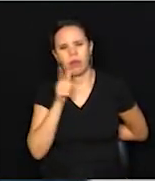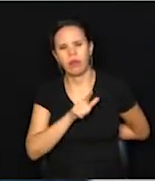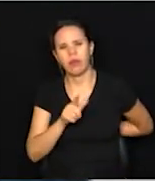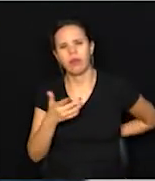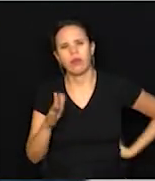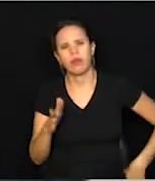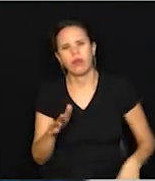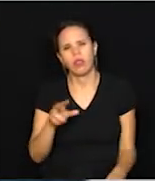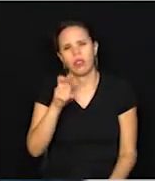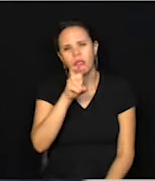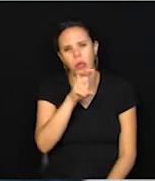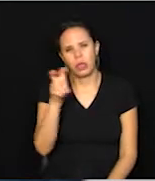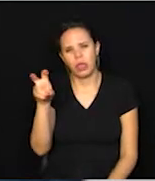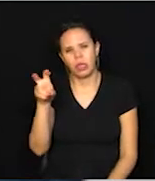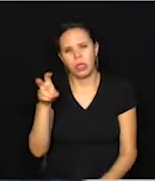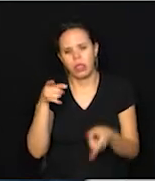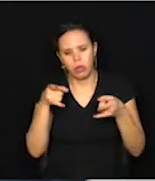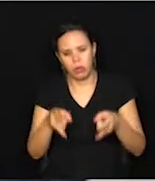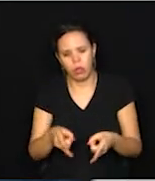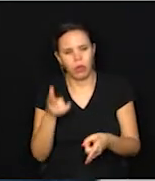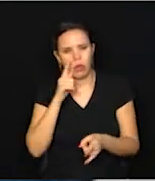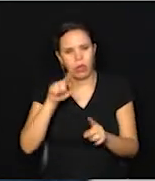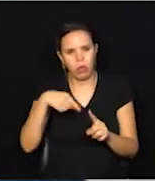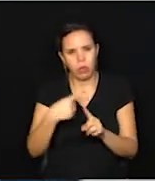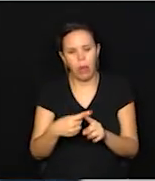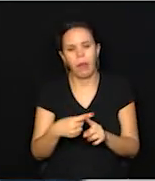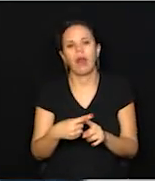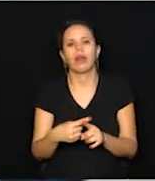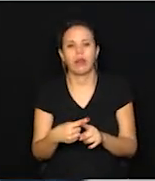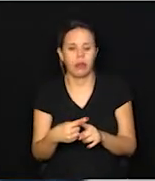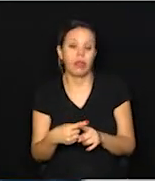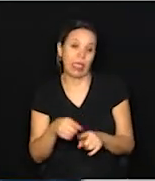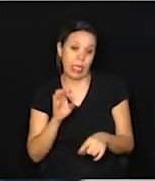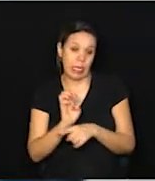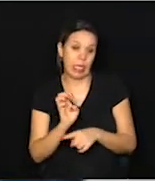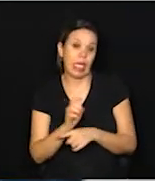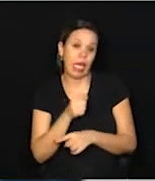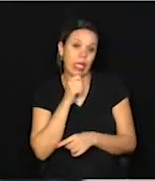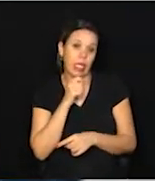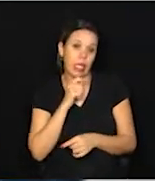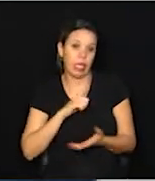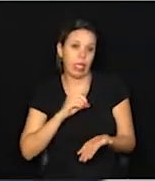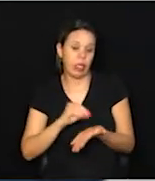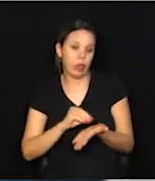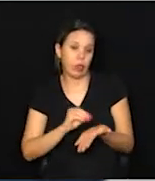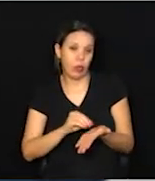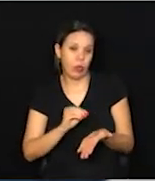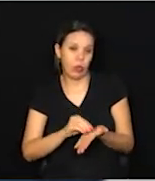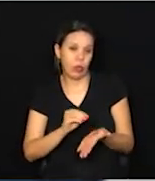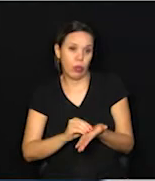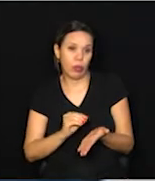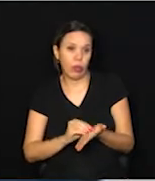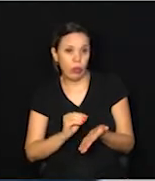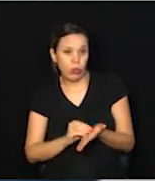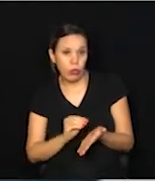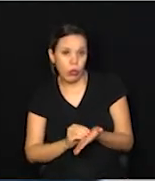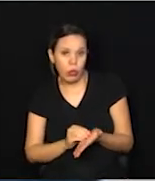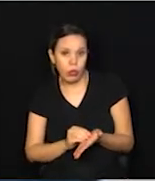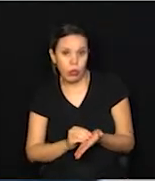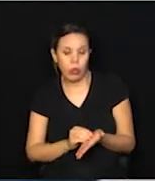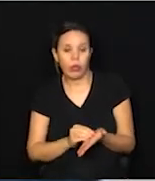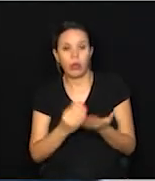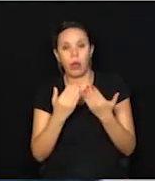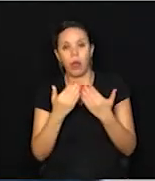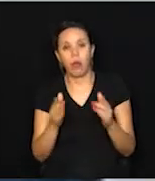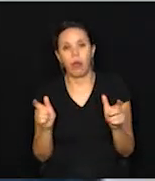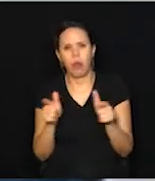de 55 leitos. Então, assim mesmo, o Estado ainda tem uma deficiência, um déficit. Qual é o déficit? Abriu a